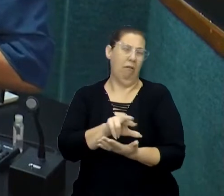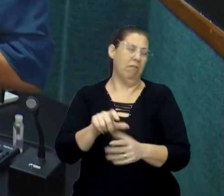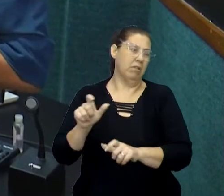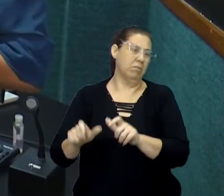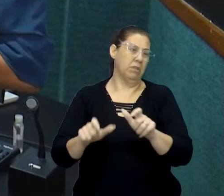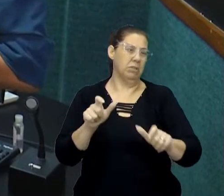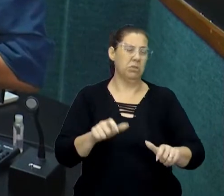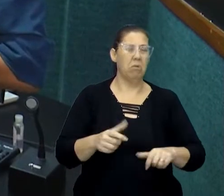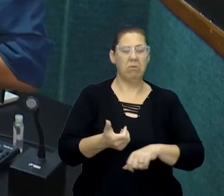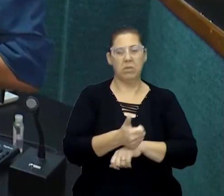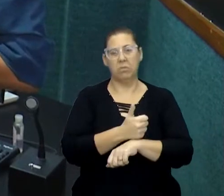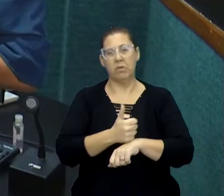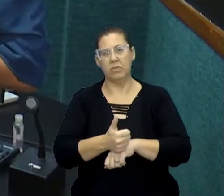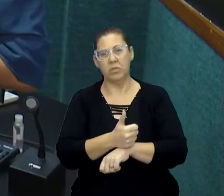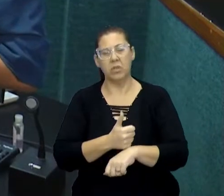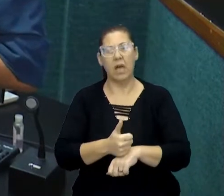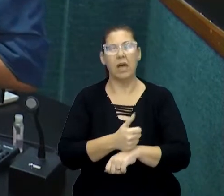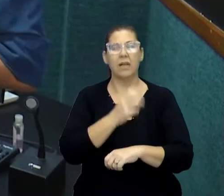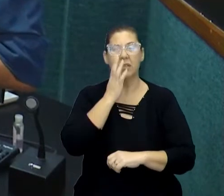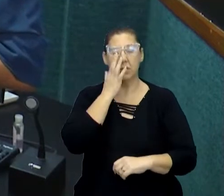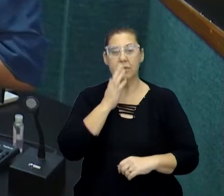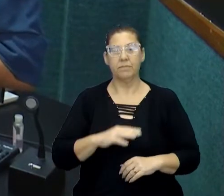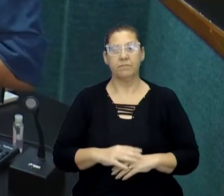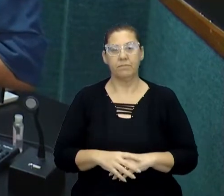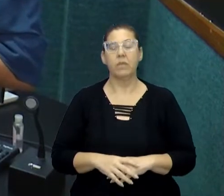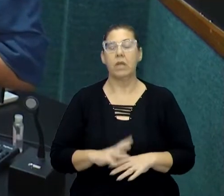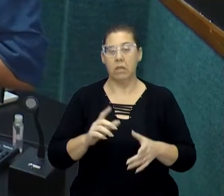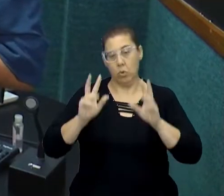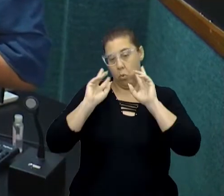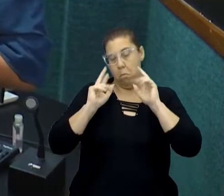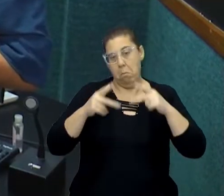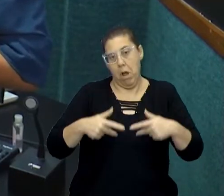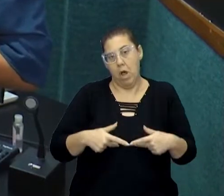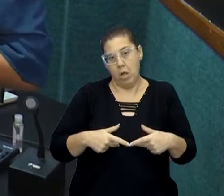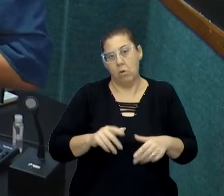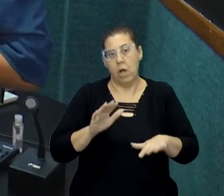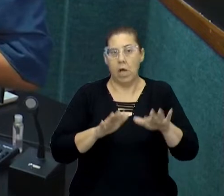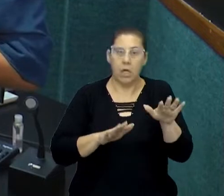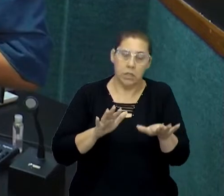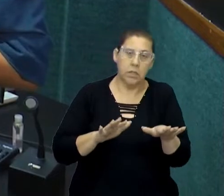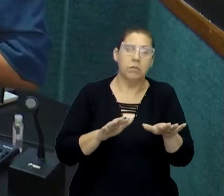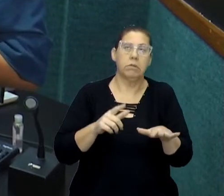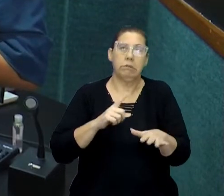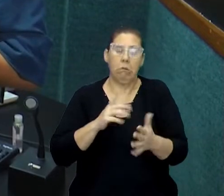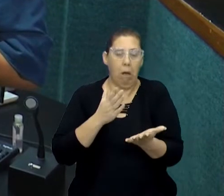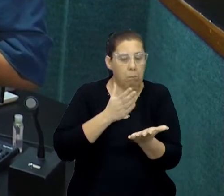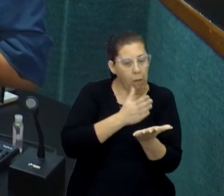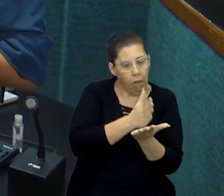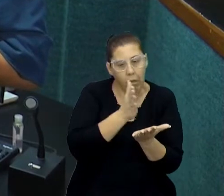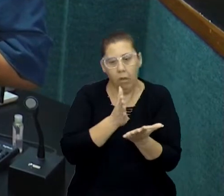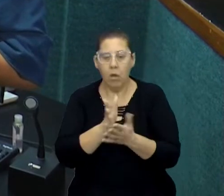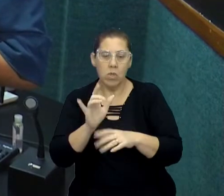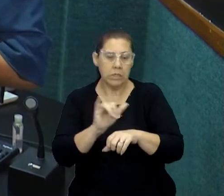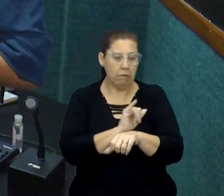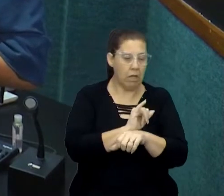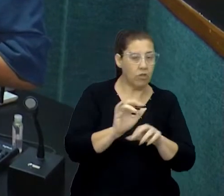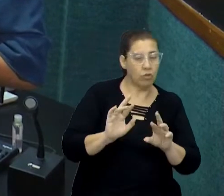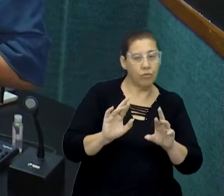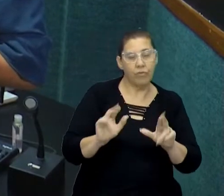por mais profissionais que essas pessoas sejam, são seres humanos que sempre têm um viés, têm uma